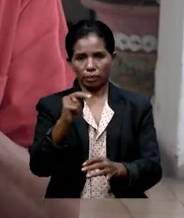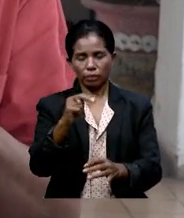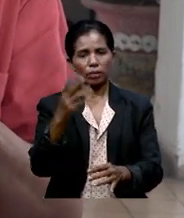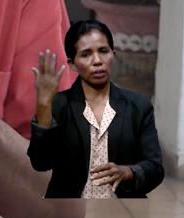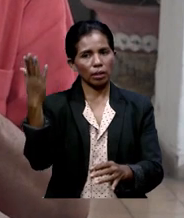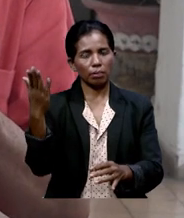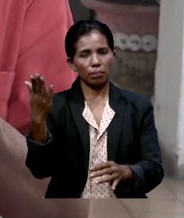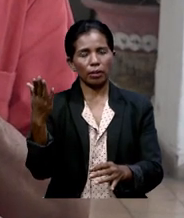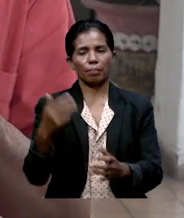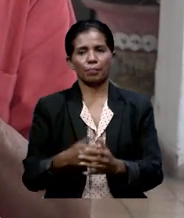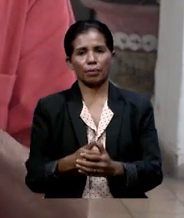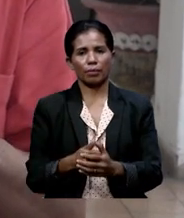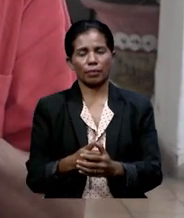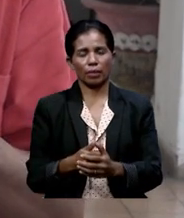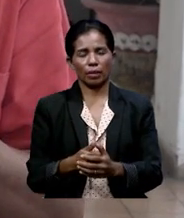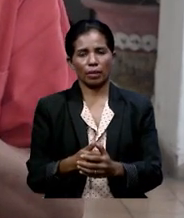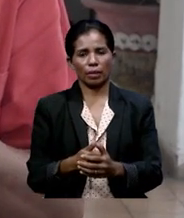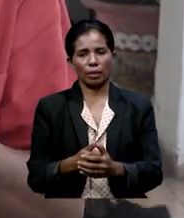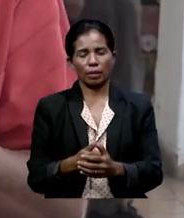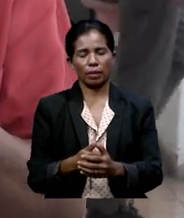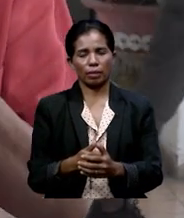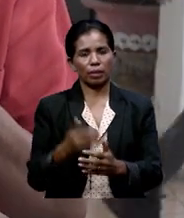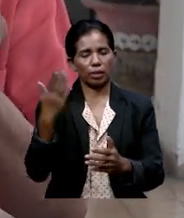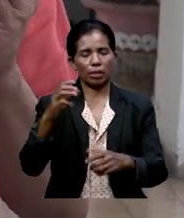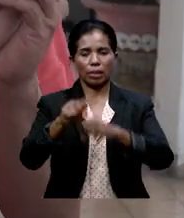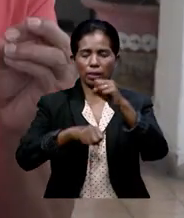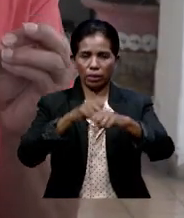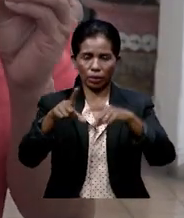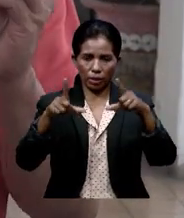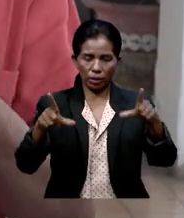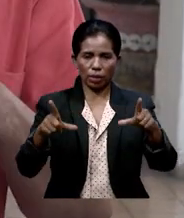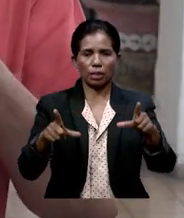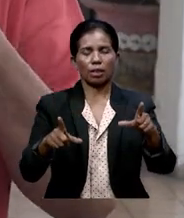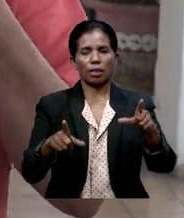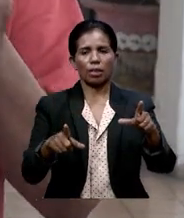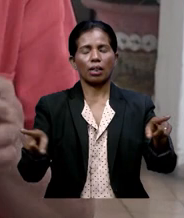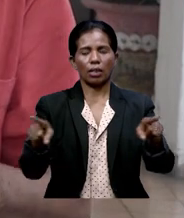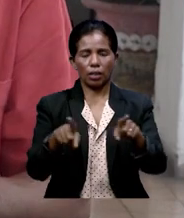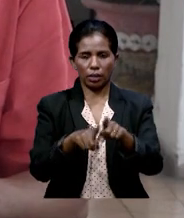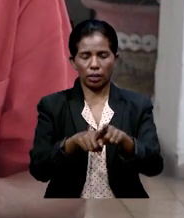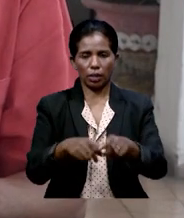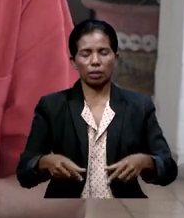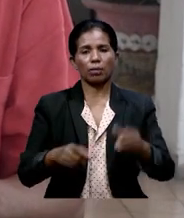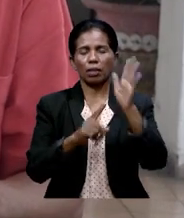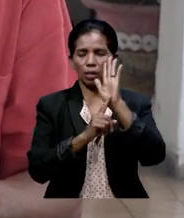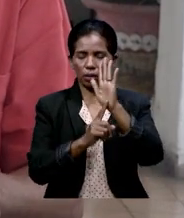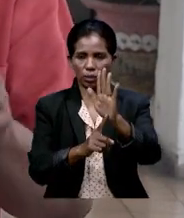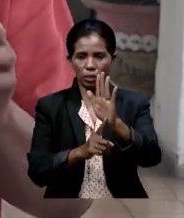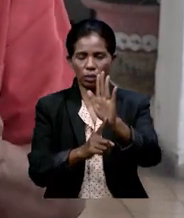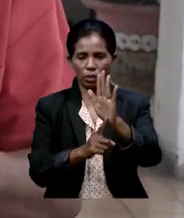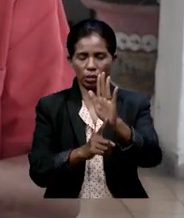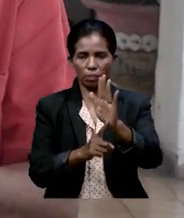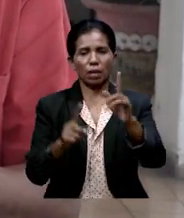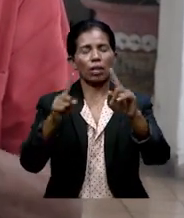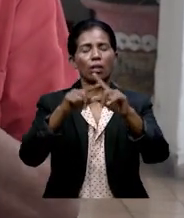ba e a lia gestual ne besai ansan a tu bele fosai vai a colega